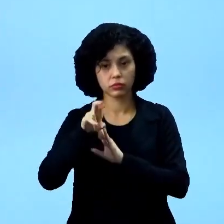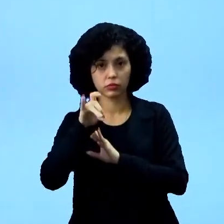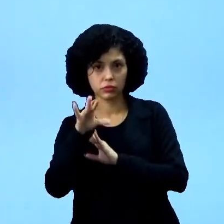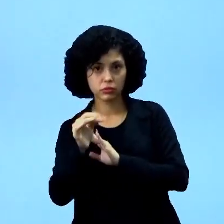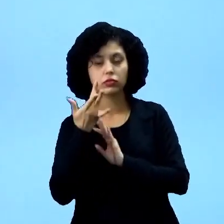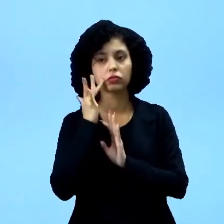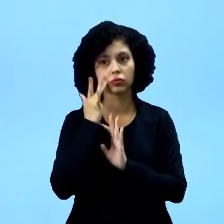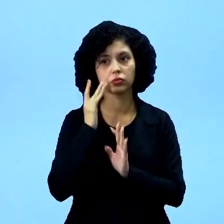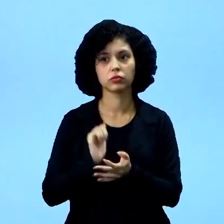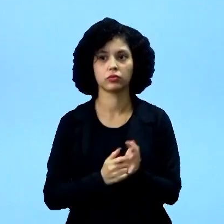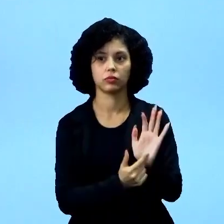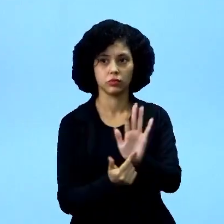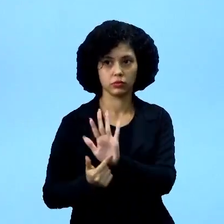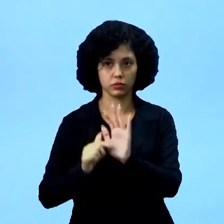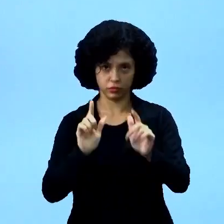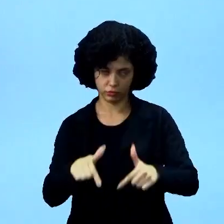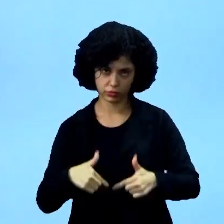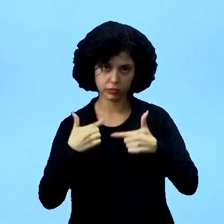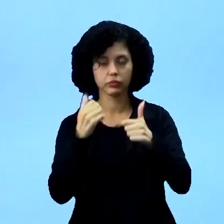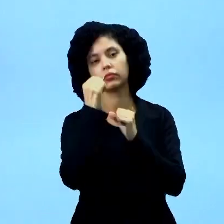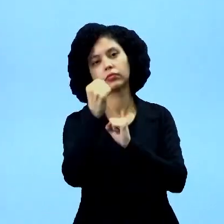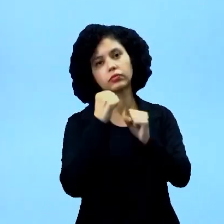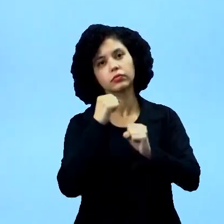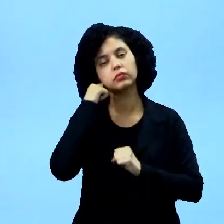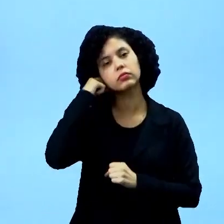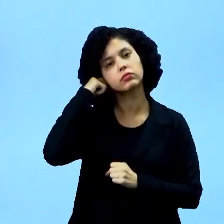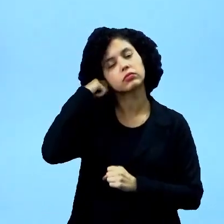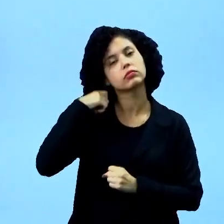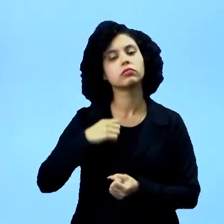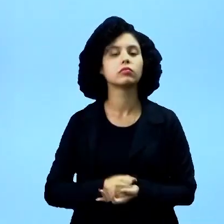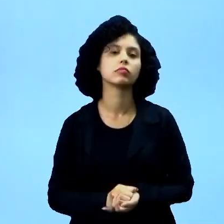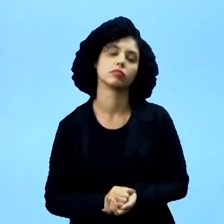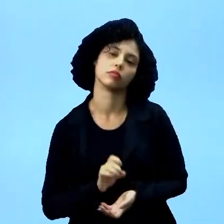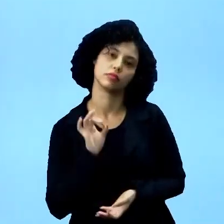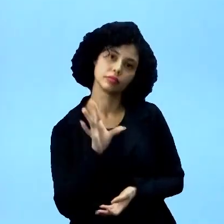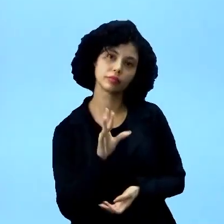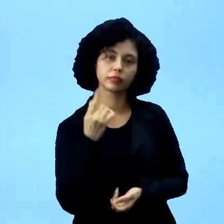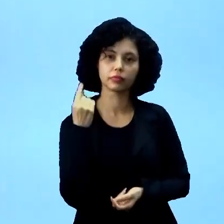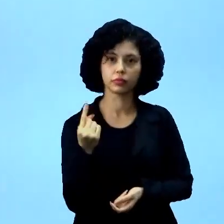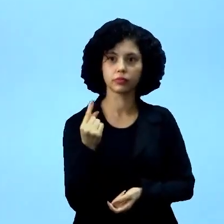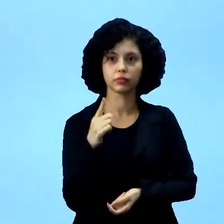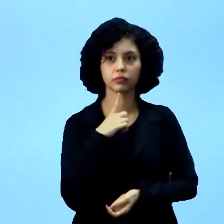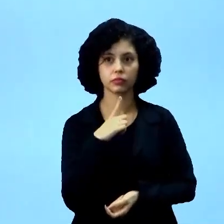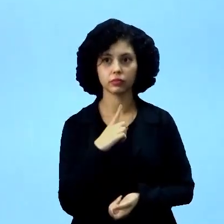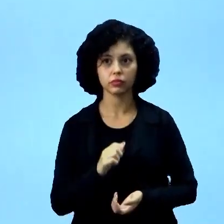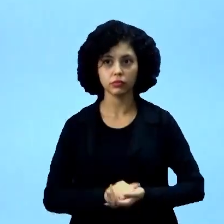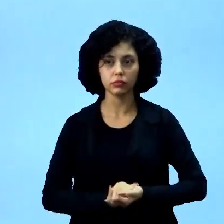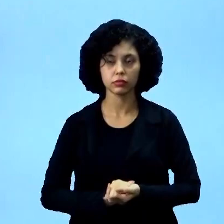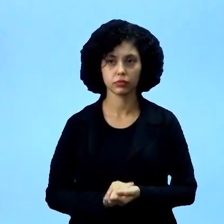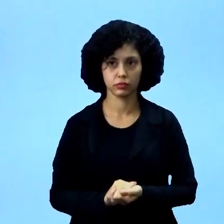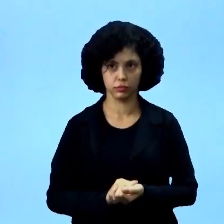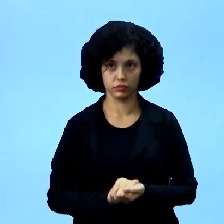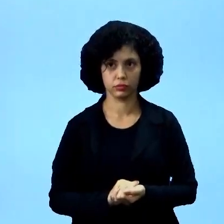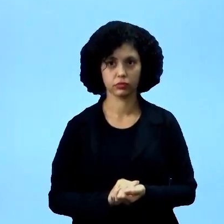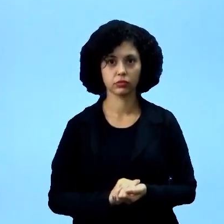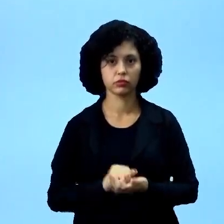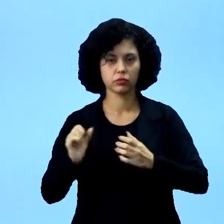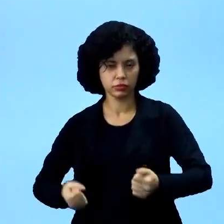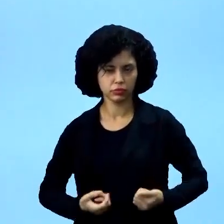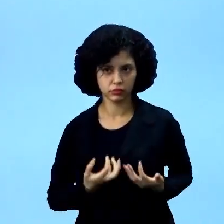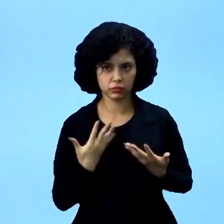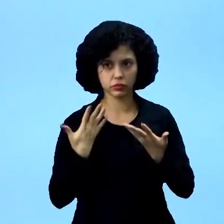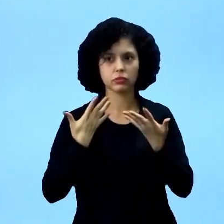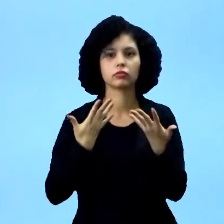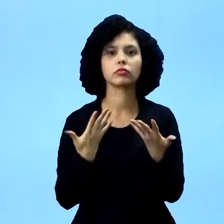dois representantes de luta, né? Dois filmes que abordam um aspecto da luta, só que um é mais